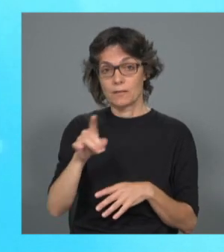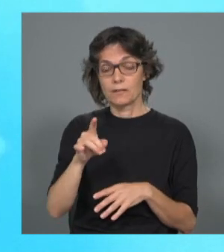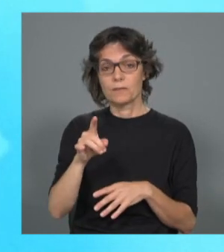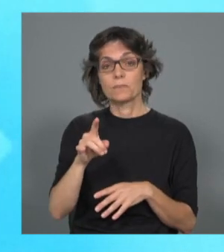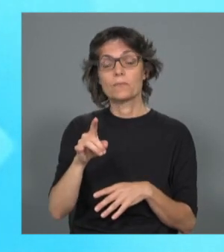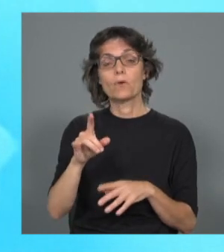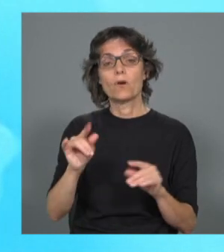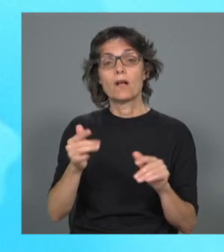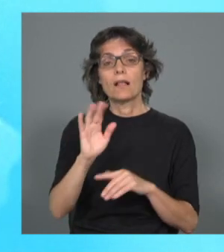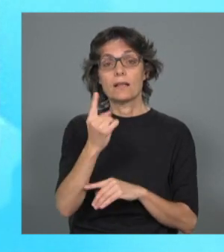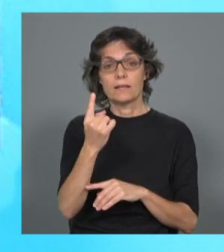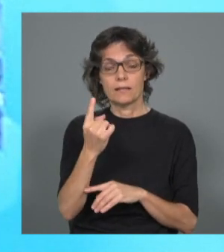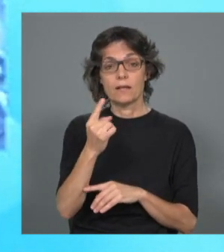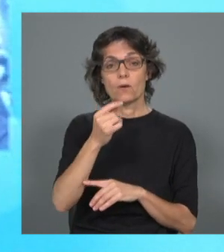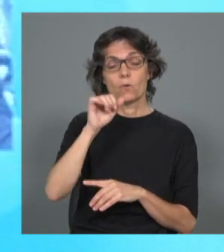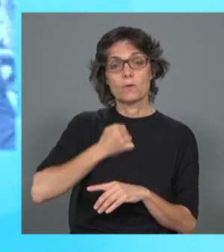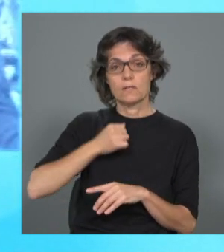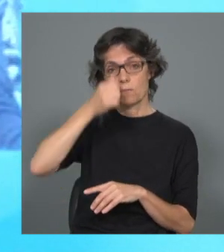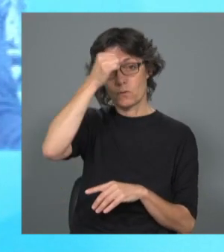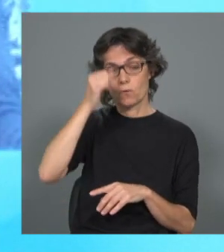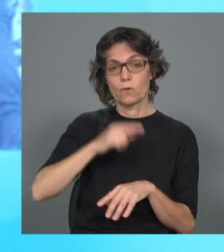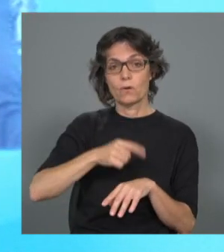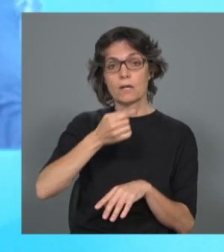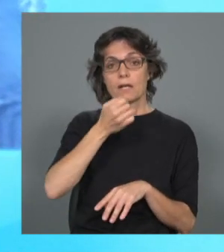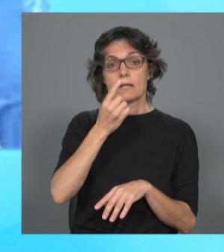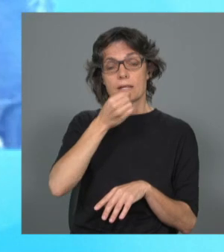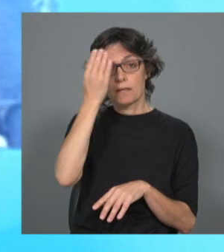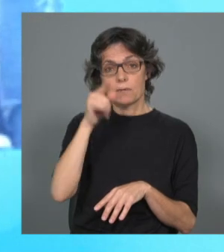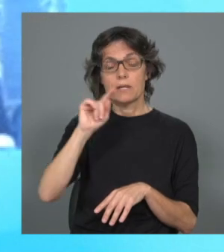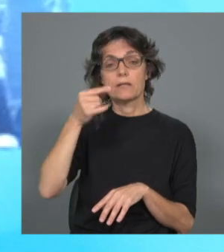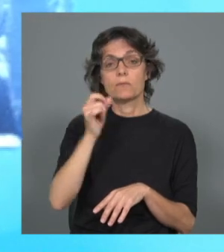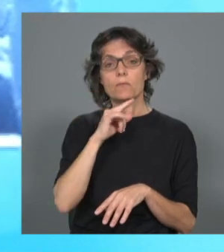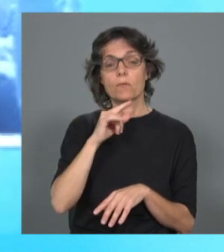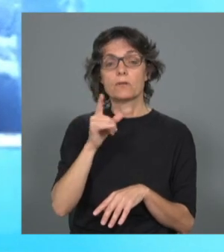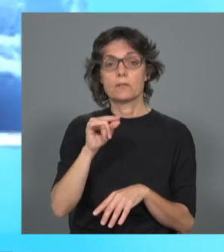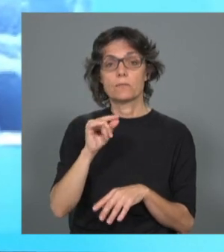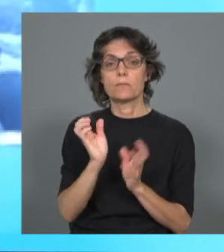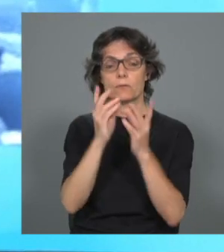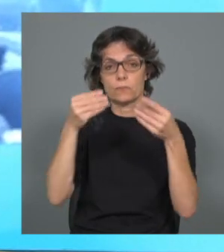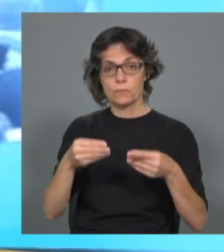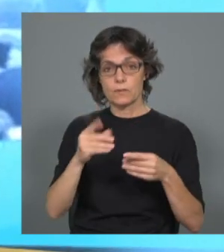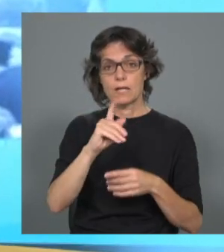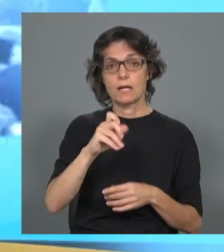na Antena 1, sábado e domingo, pelas 6 horas, que pode depois ouvir a partir do portal da